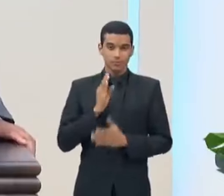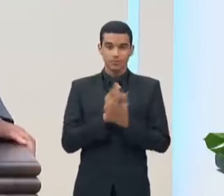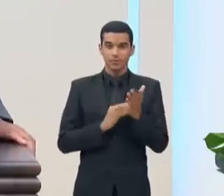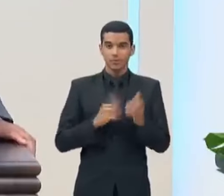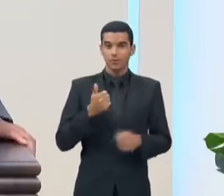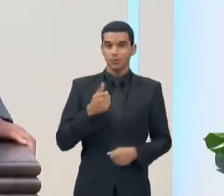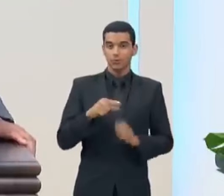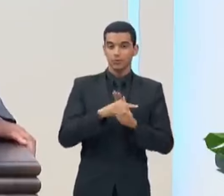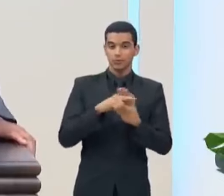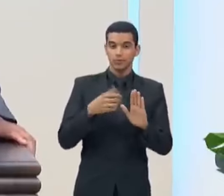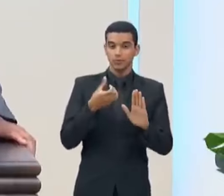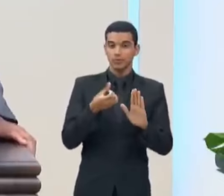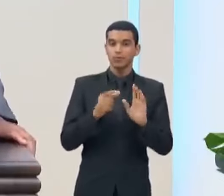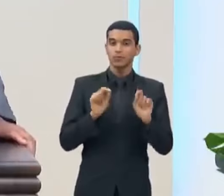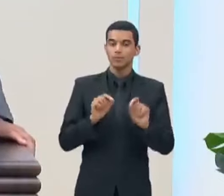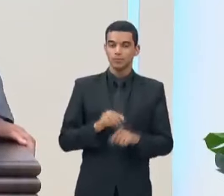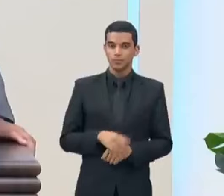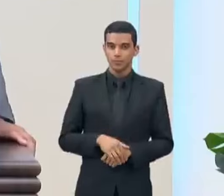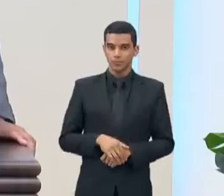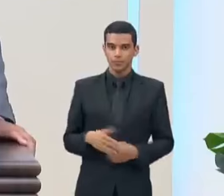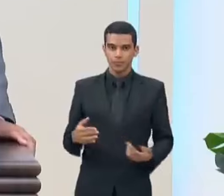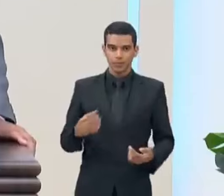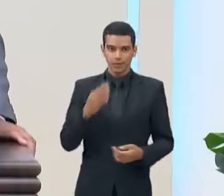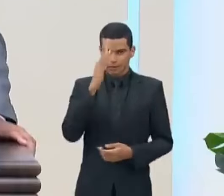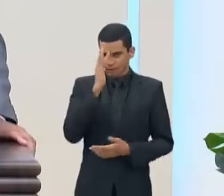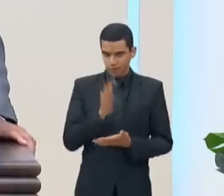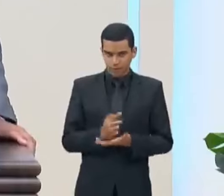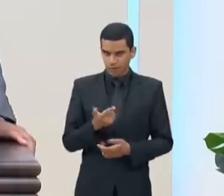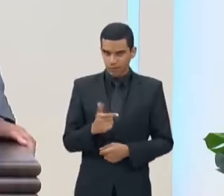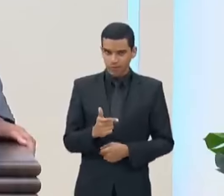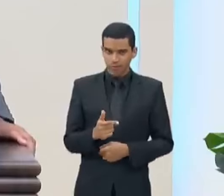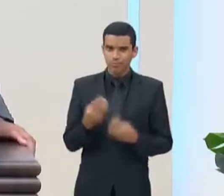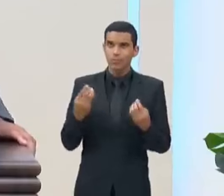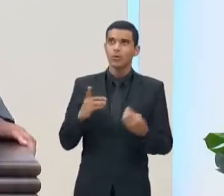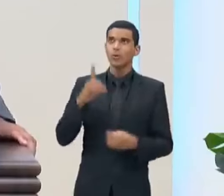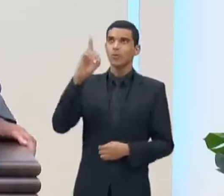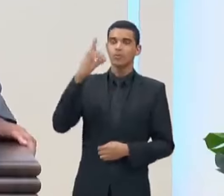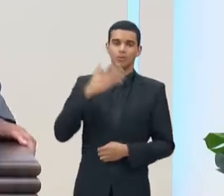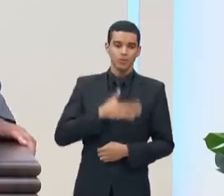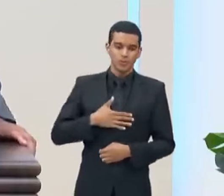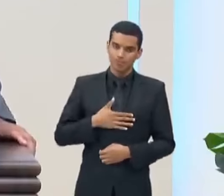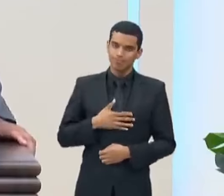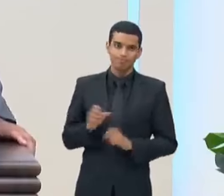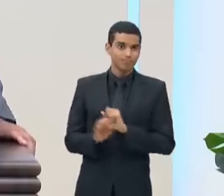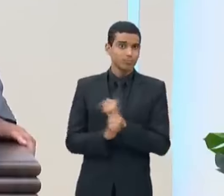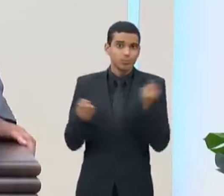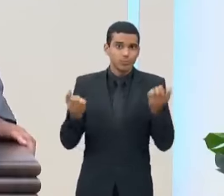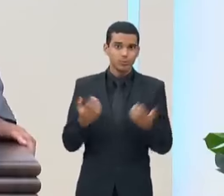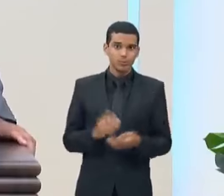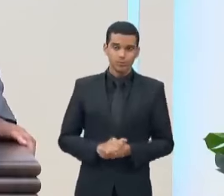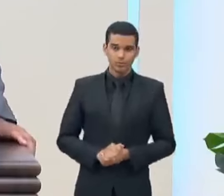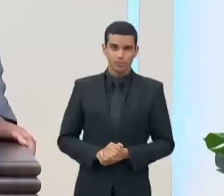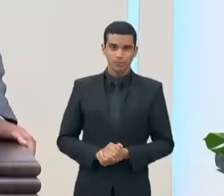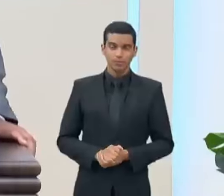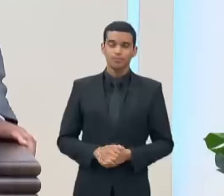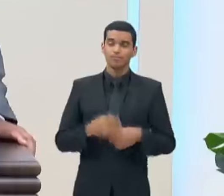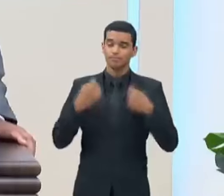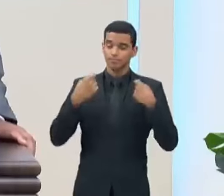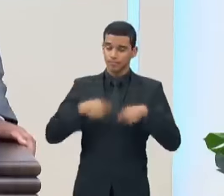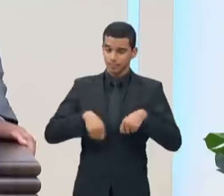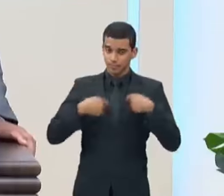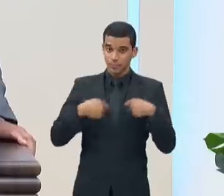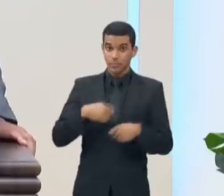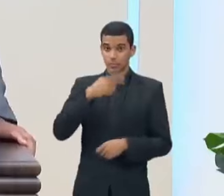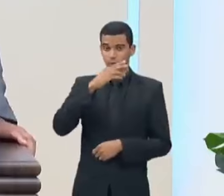versículo 6, diz: ora, sem fé é impossível agradar-lhes. É